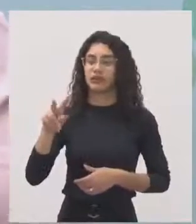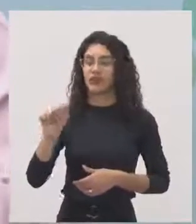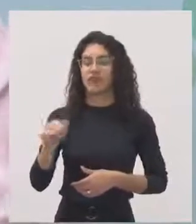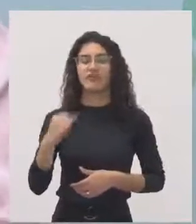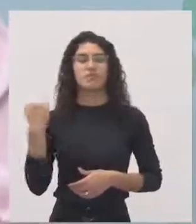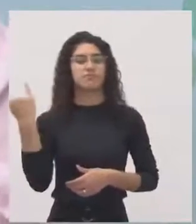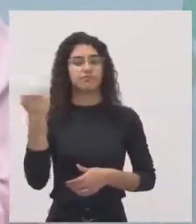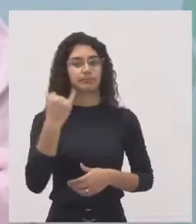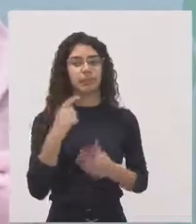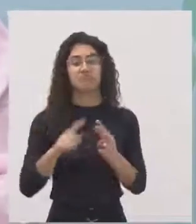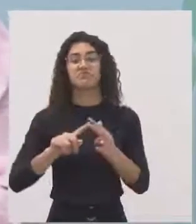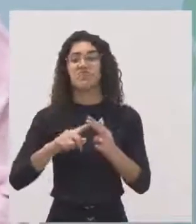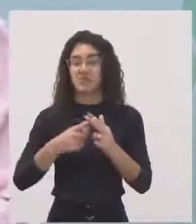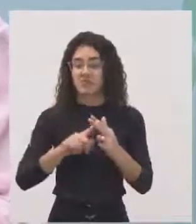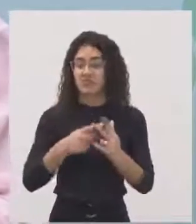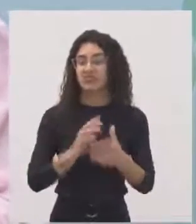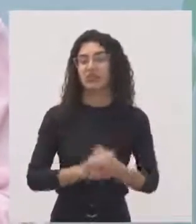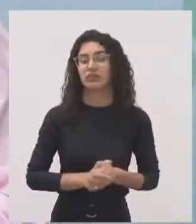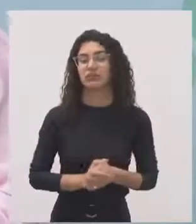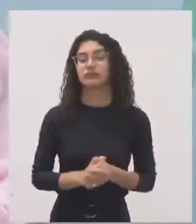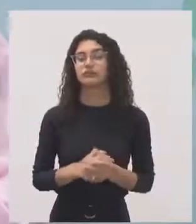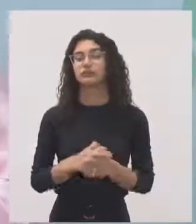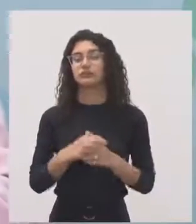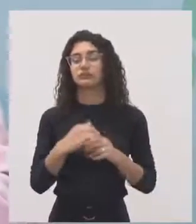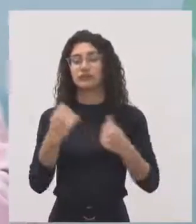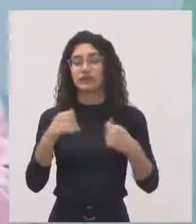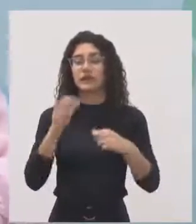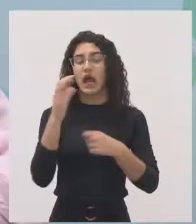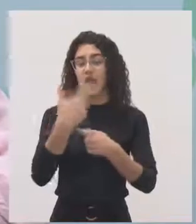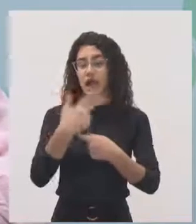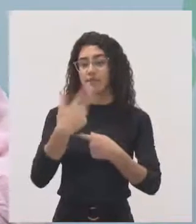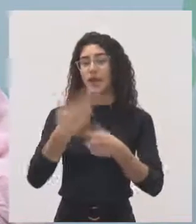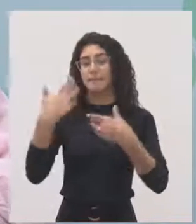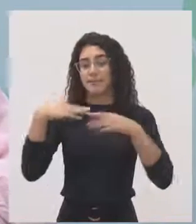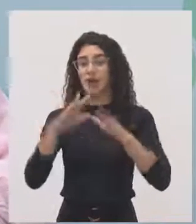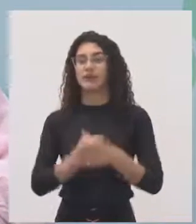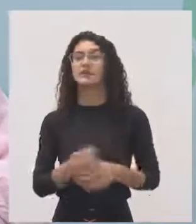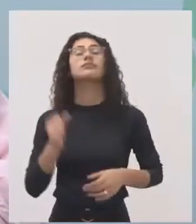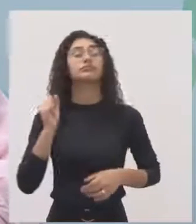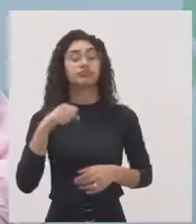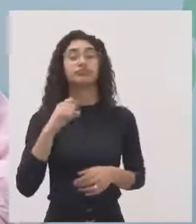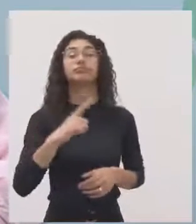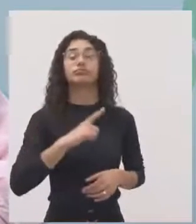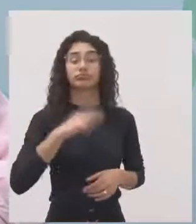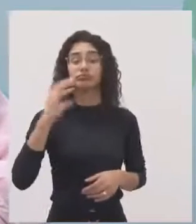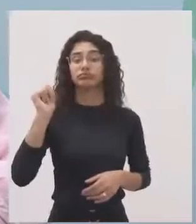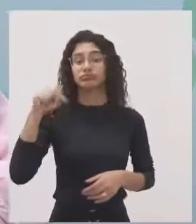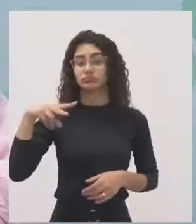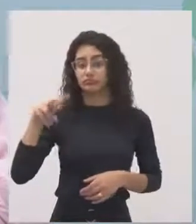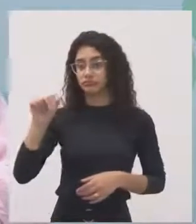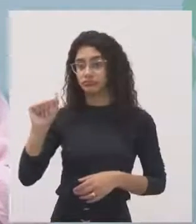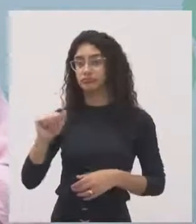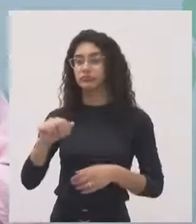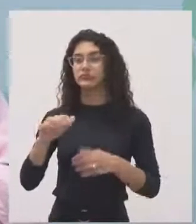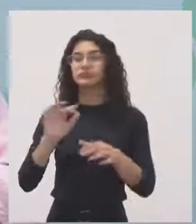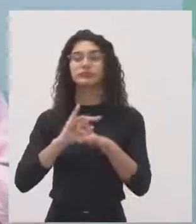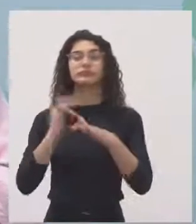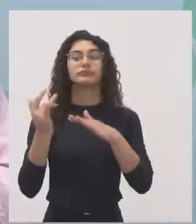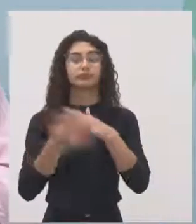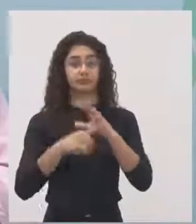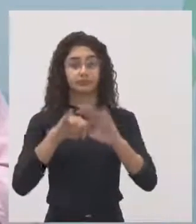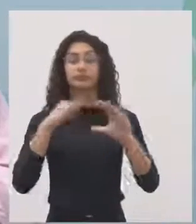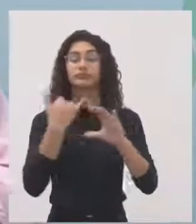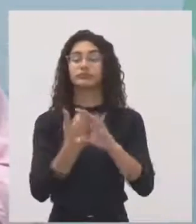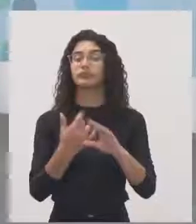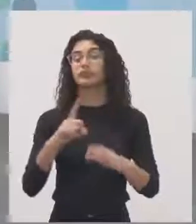das ferramentas aqui, né, Giovanni? Você precisa gravar mais coisas do Canva. Eu tenho vídeo do Canva, pessoal. Acessem aí o meu canal. Pois é.